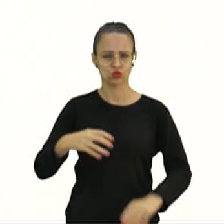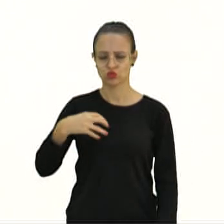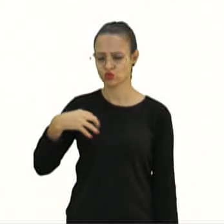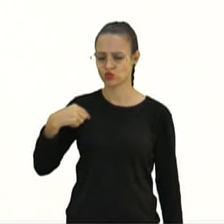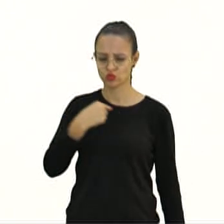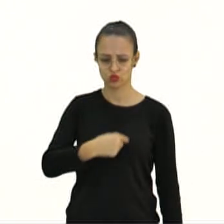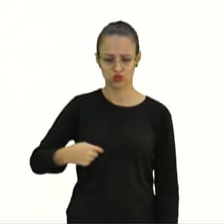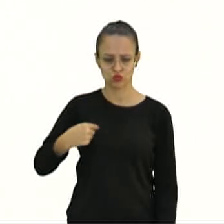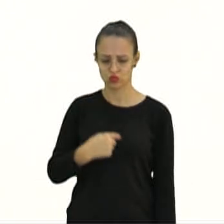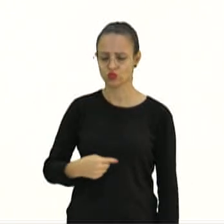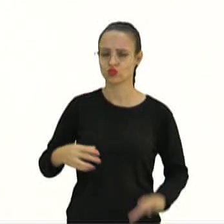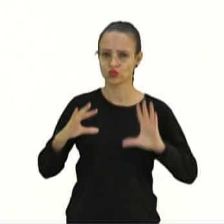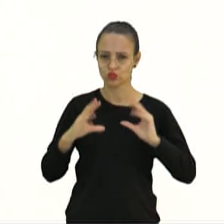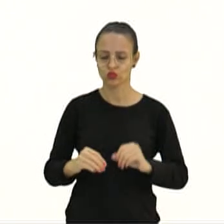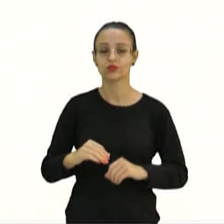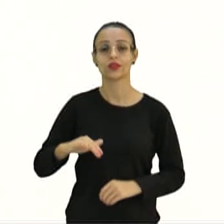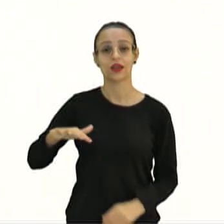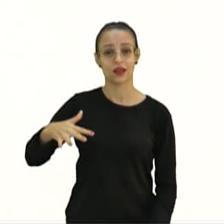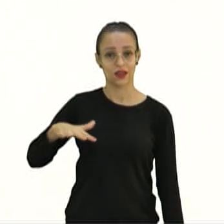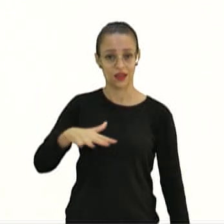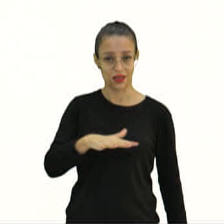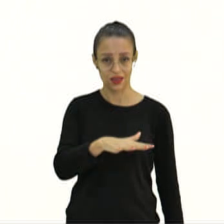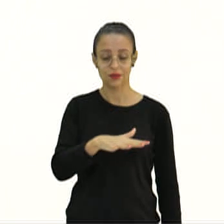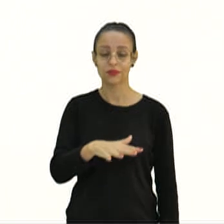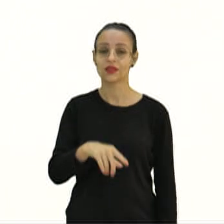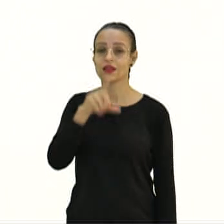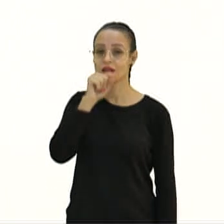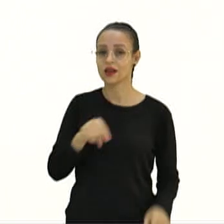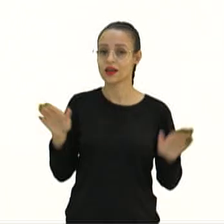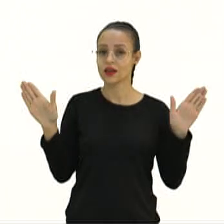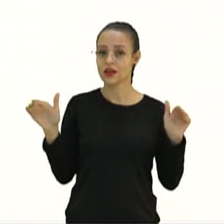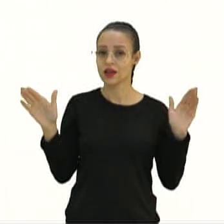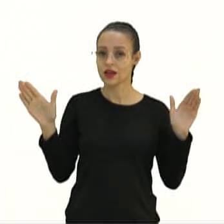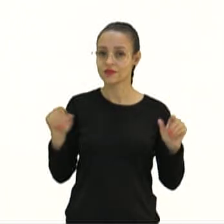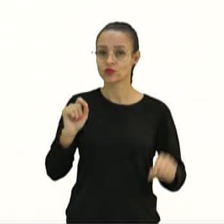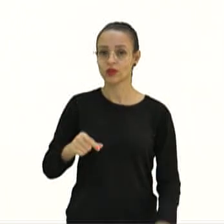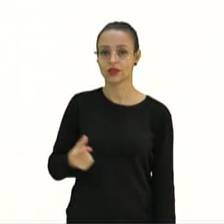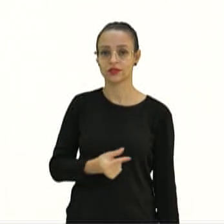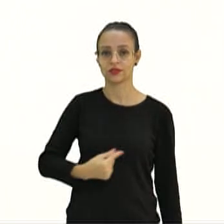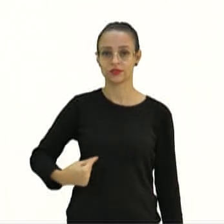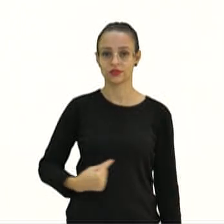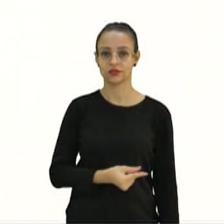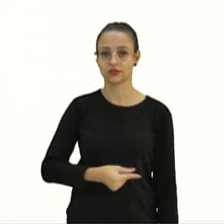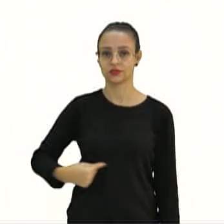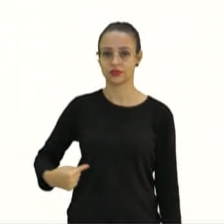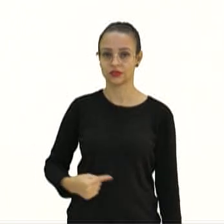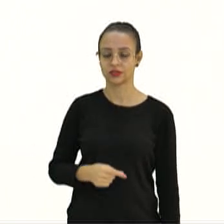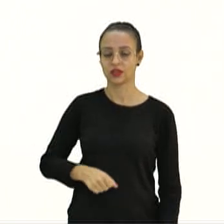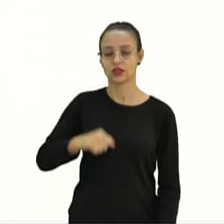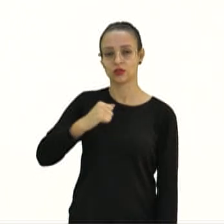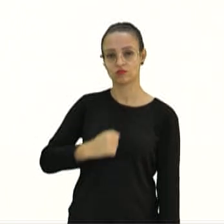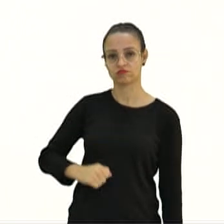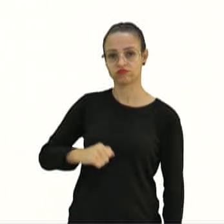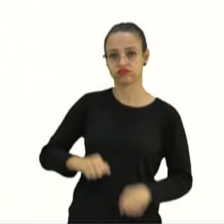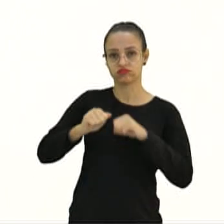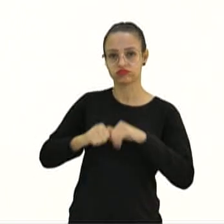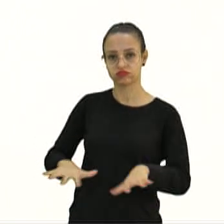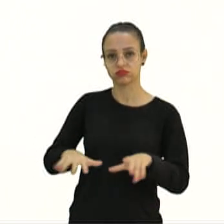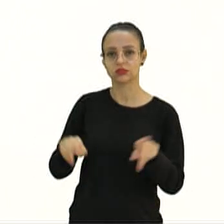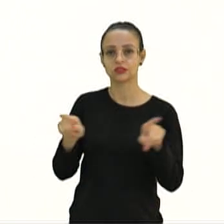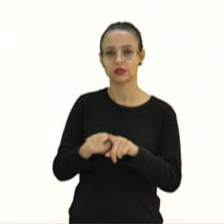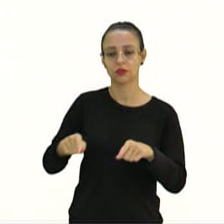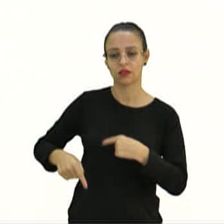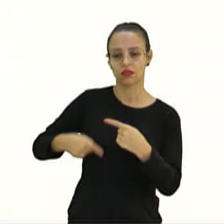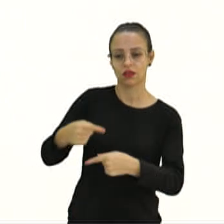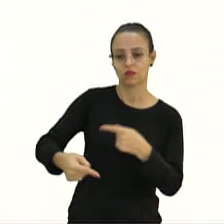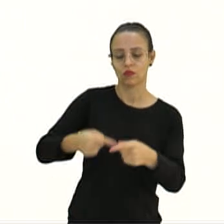e ânus. Nos répteis e aves, o intestino termina em uma câmara onde desemboca o sistema excretor e